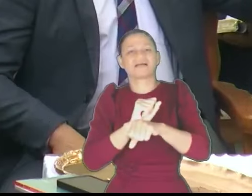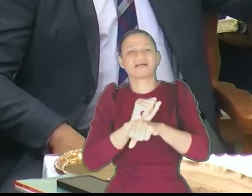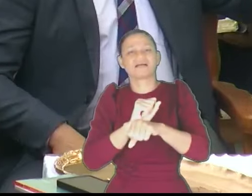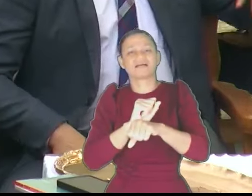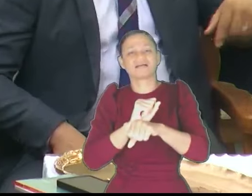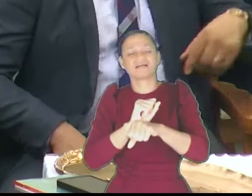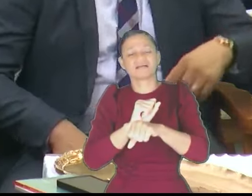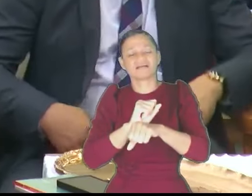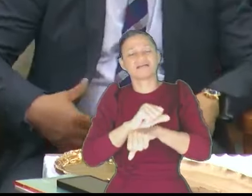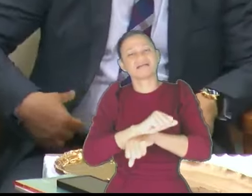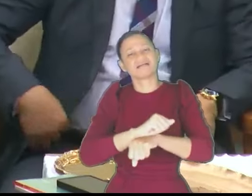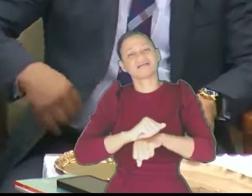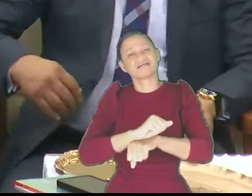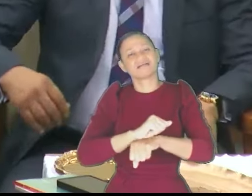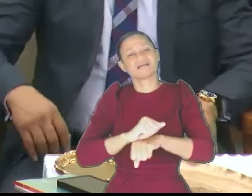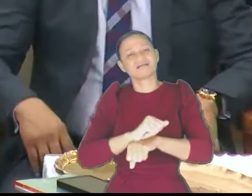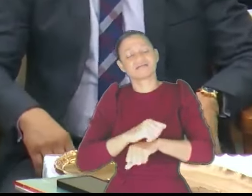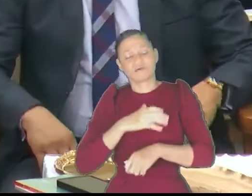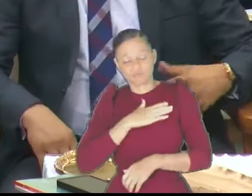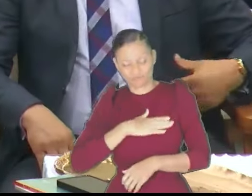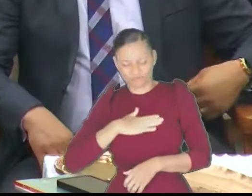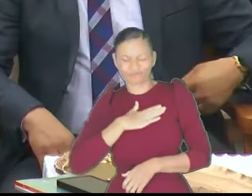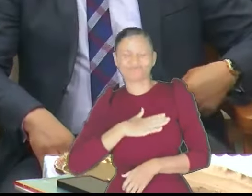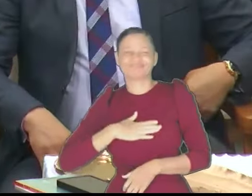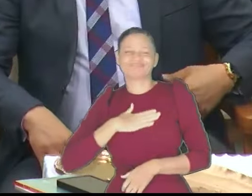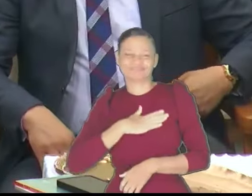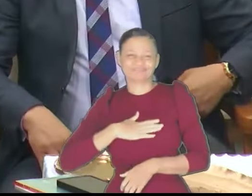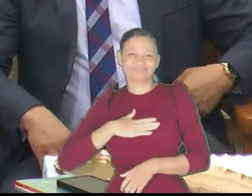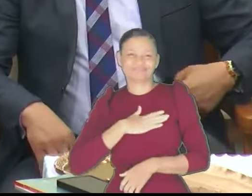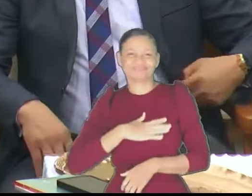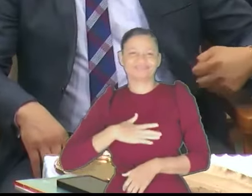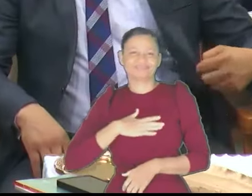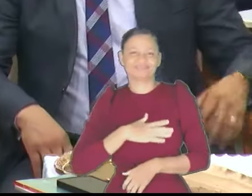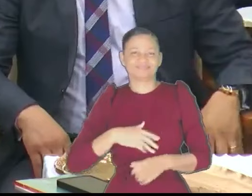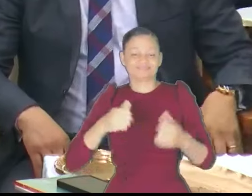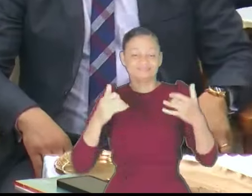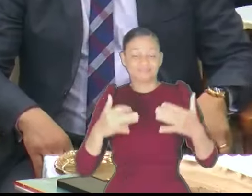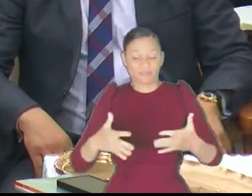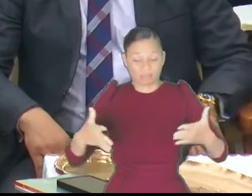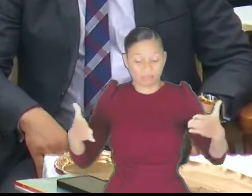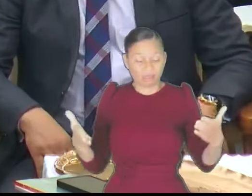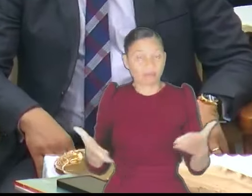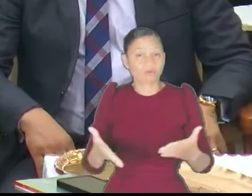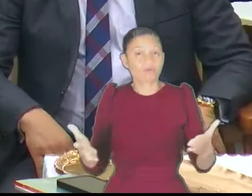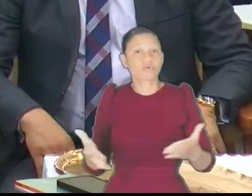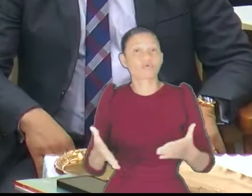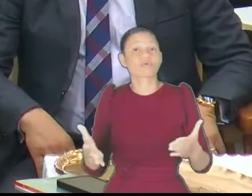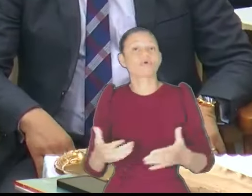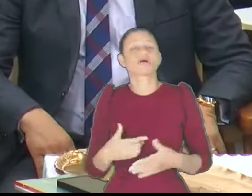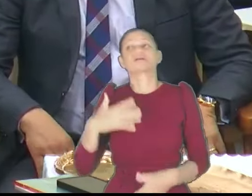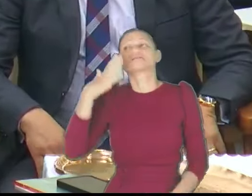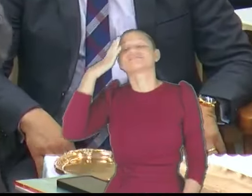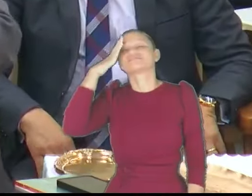Abraão. Aí eu gosto dessa expressão. Ele diz assim: agora sei.